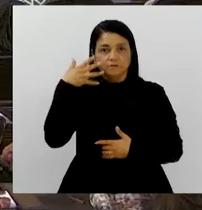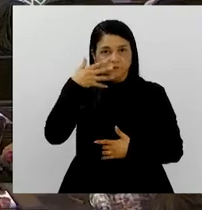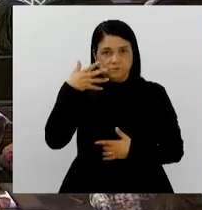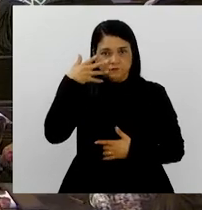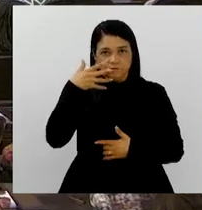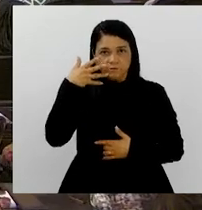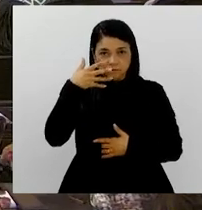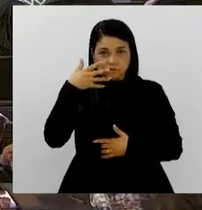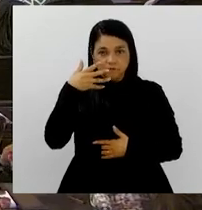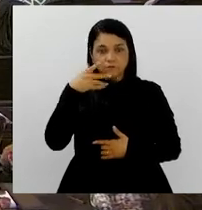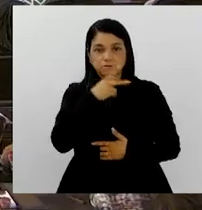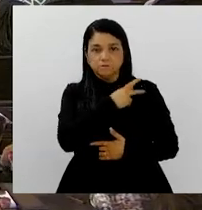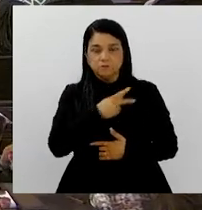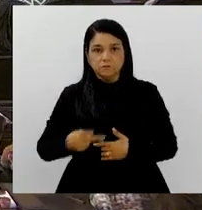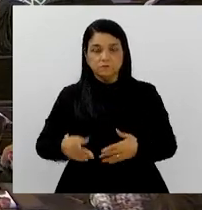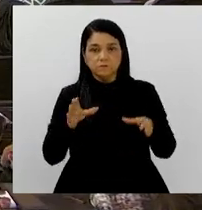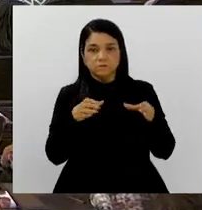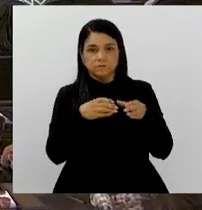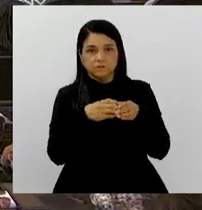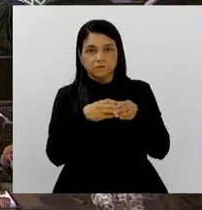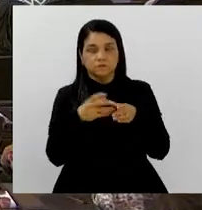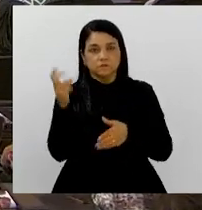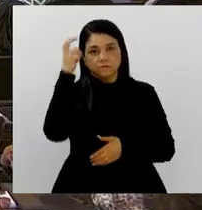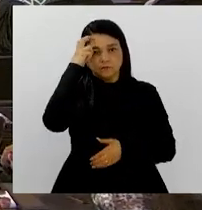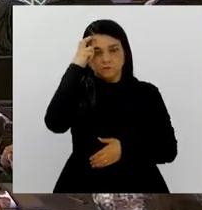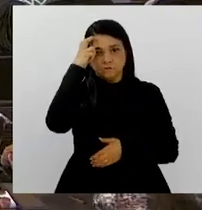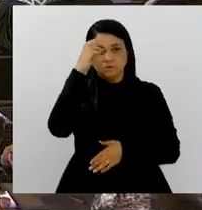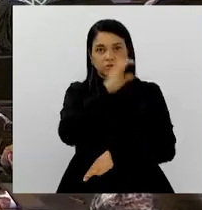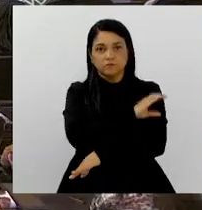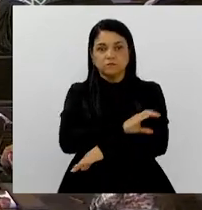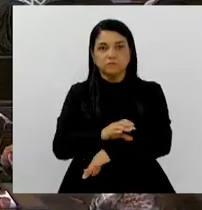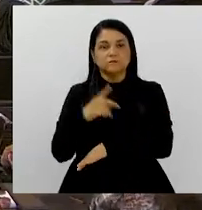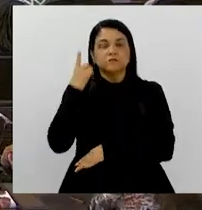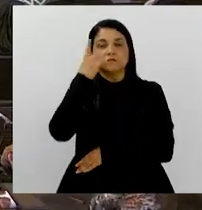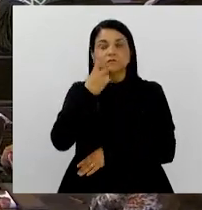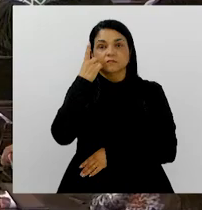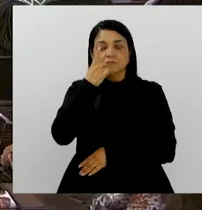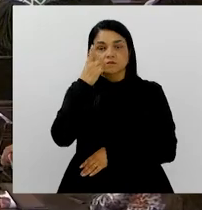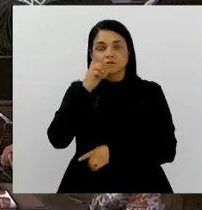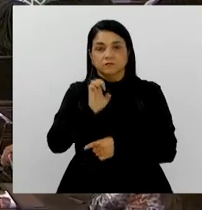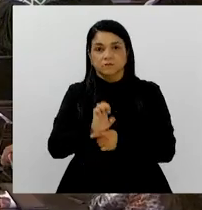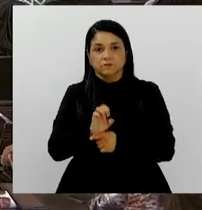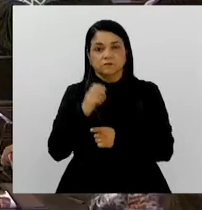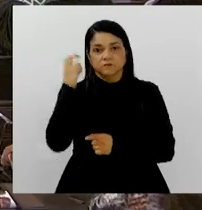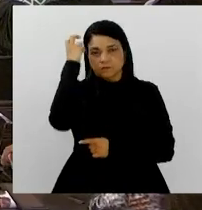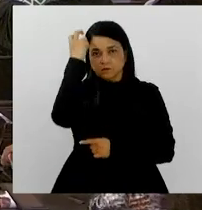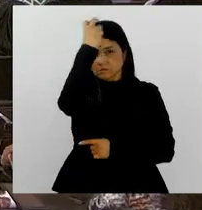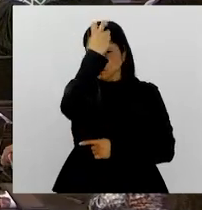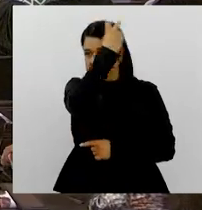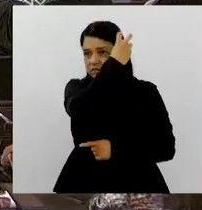excelentíssima presidente da Comissão de Cultura, a deputada estadual Verônica Lima.